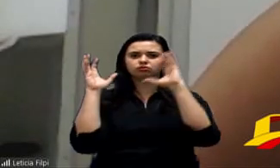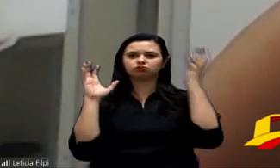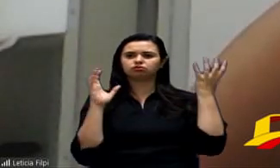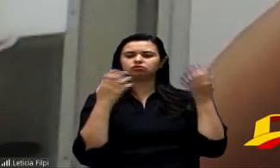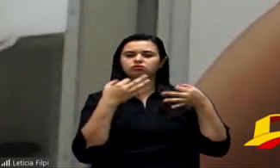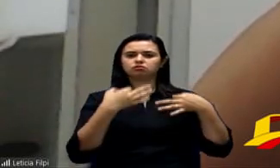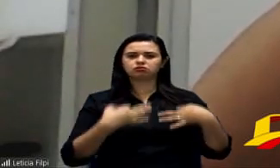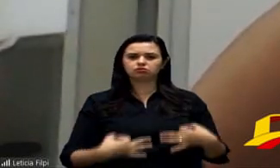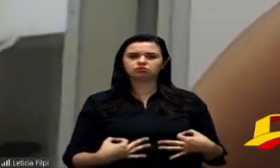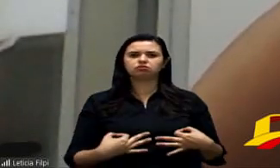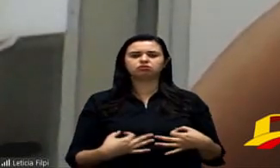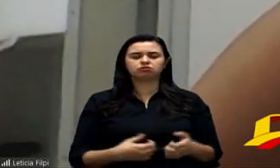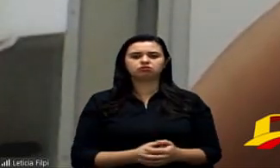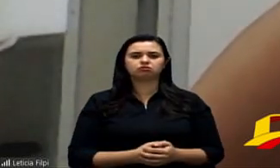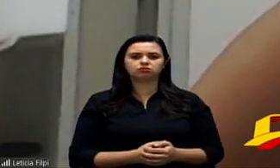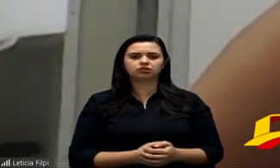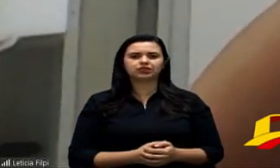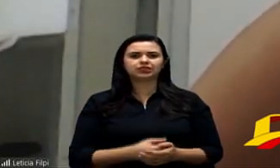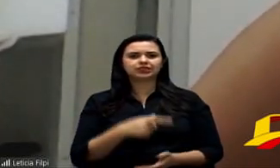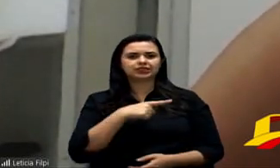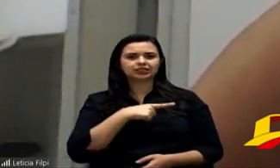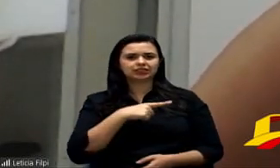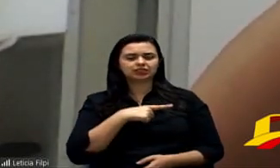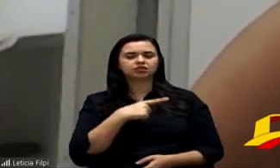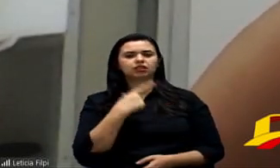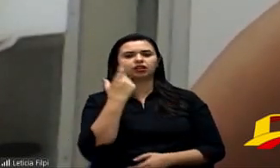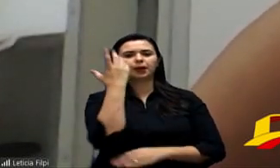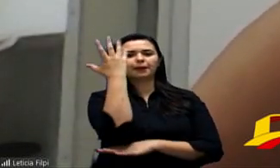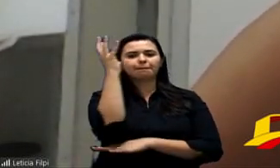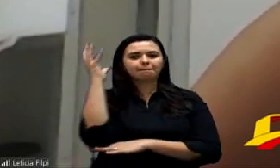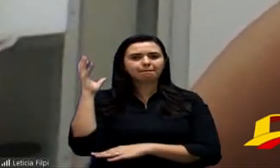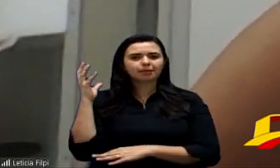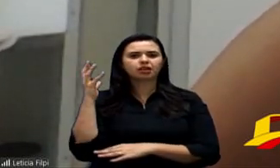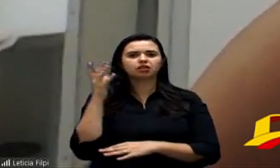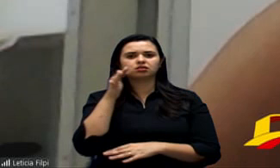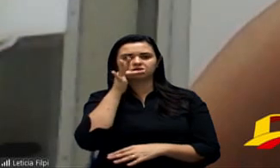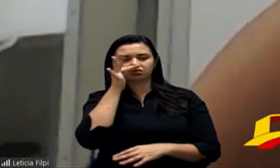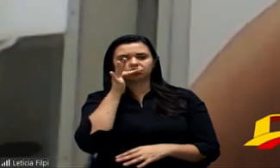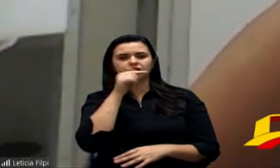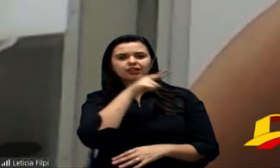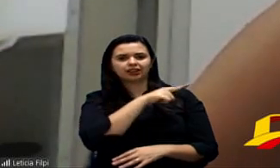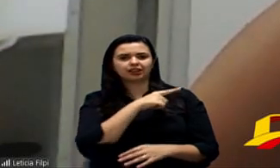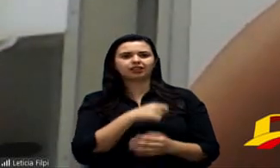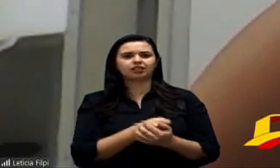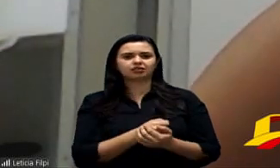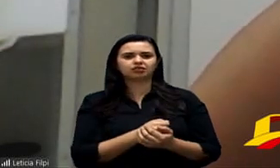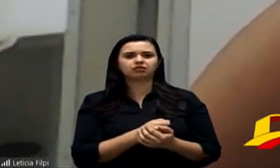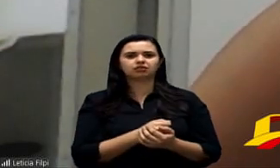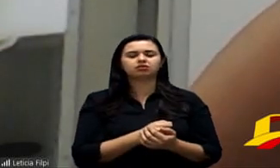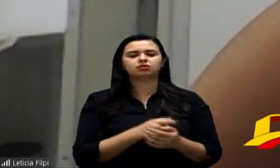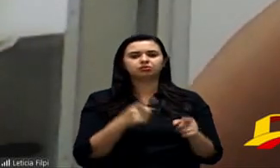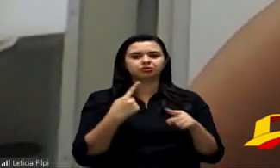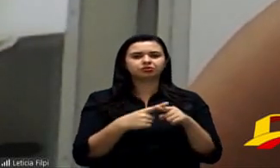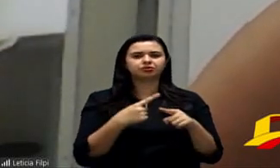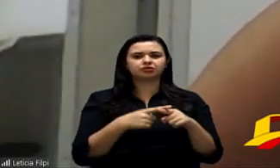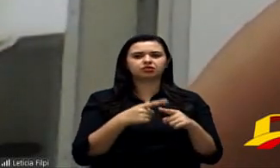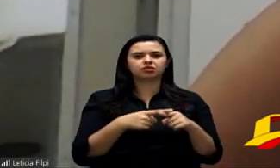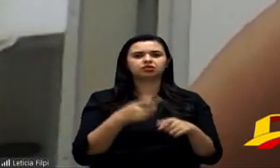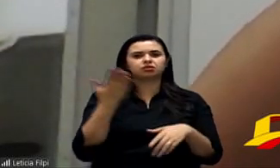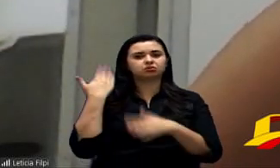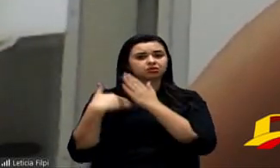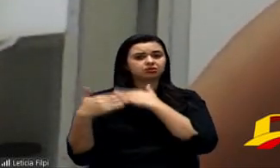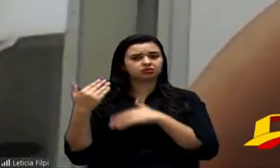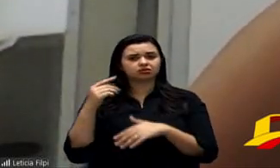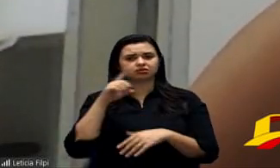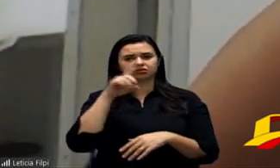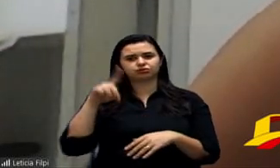elefantas no Cerrado Brasileiro hoje, é porque os zoológicos e os circos trouxeram esses animais para o Brasil e